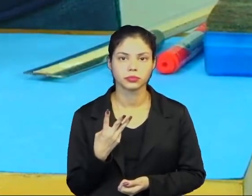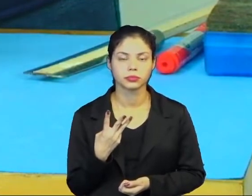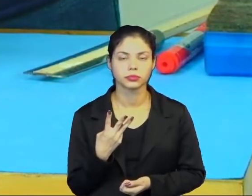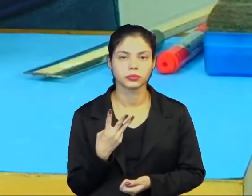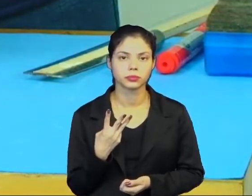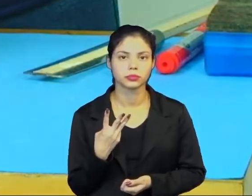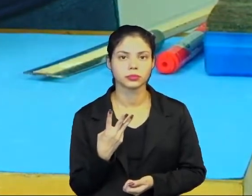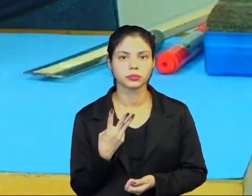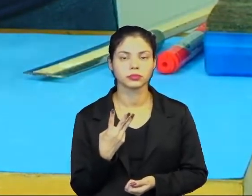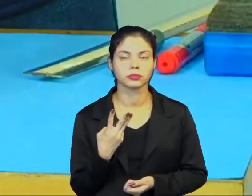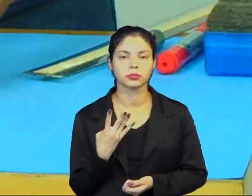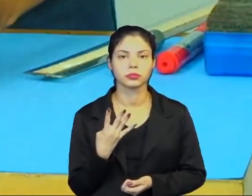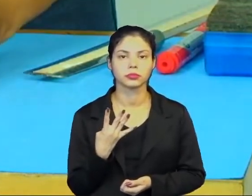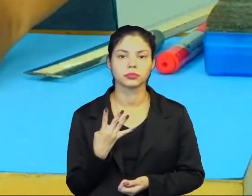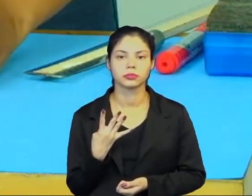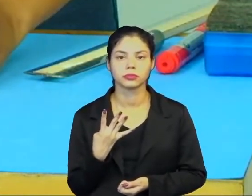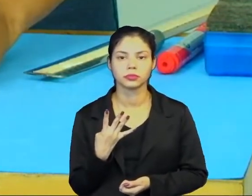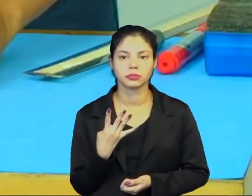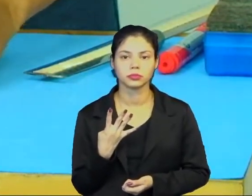3,